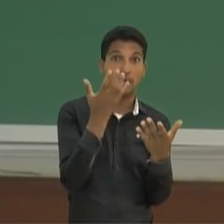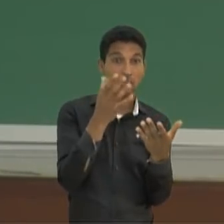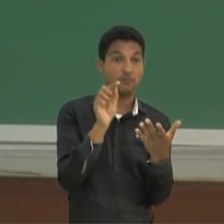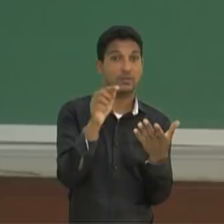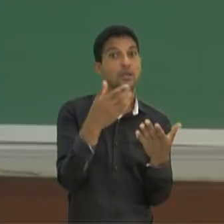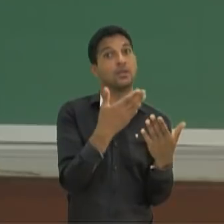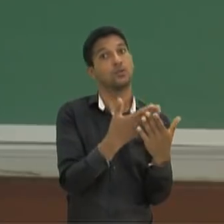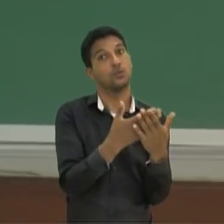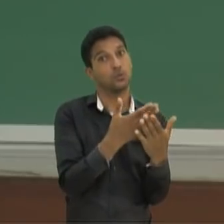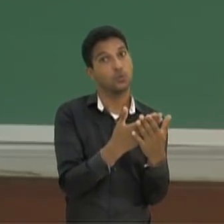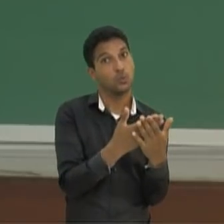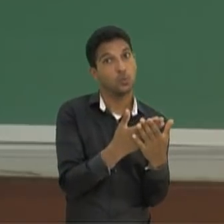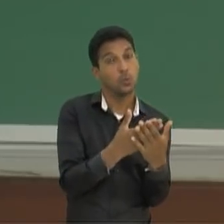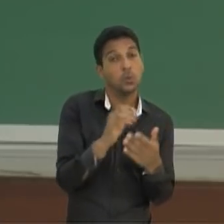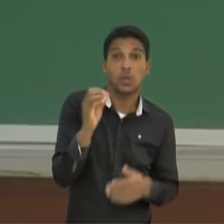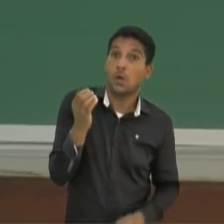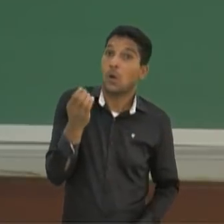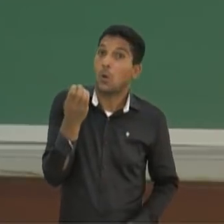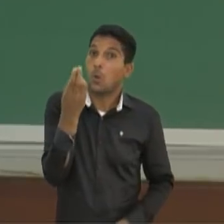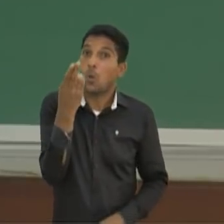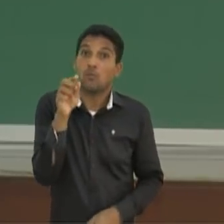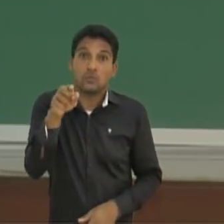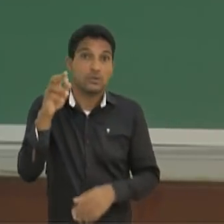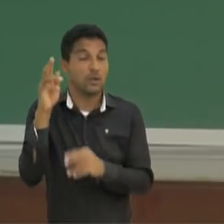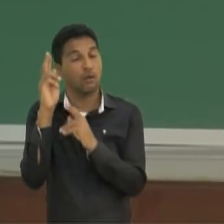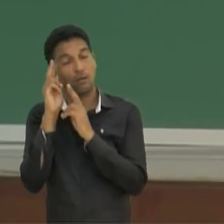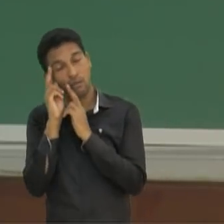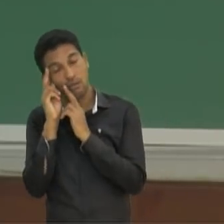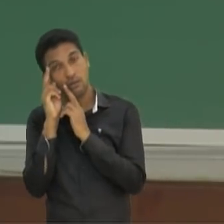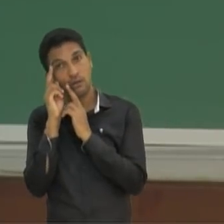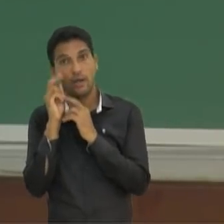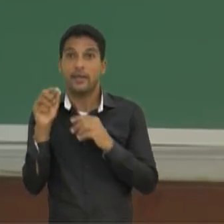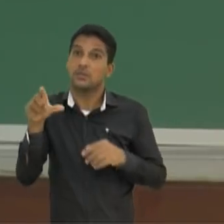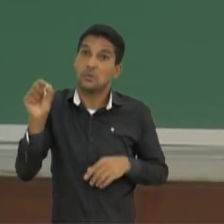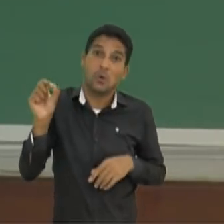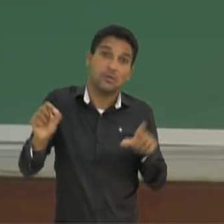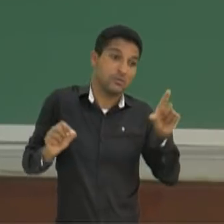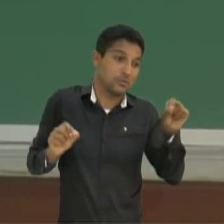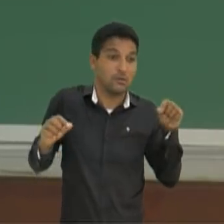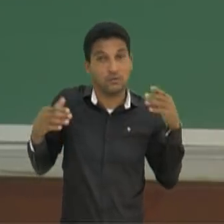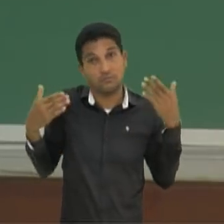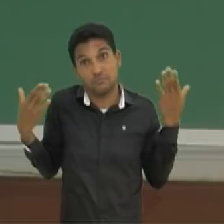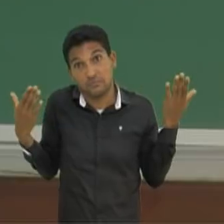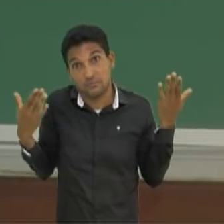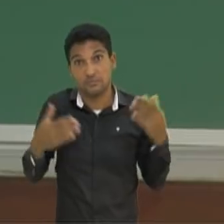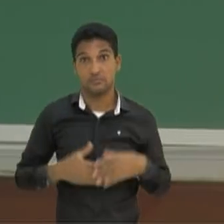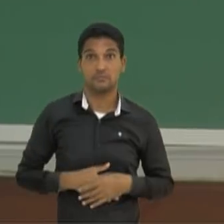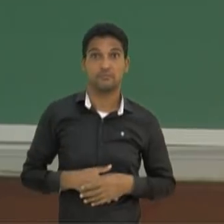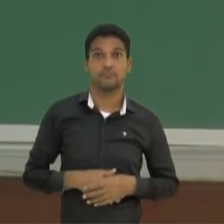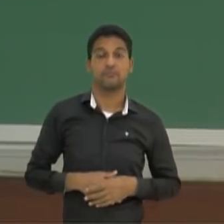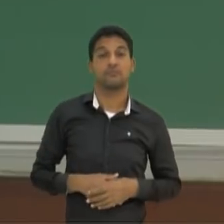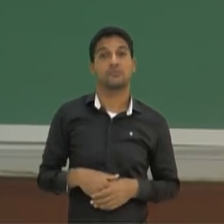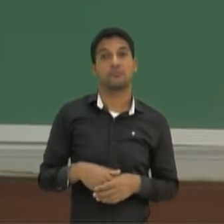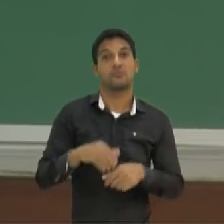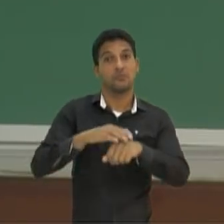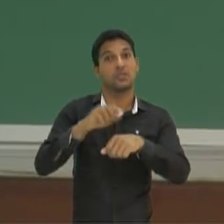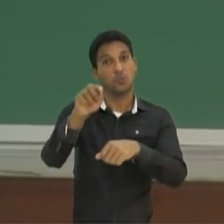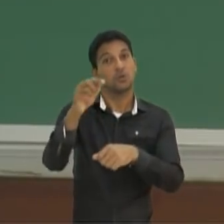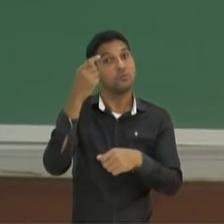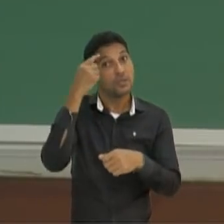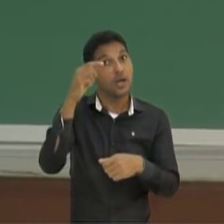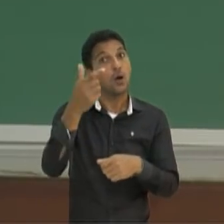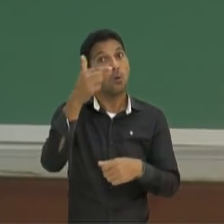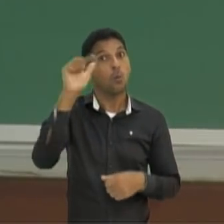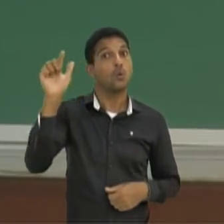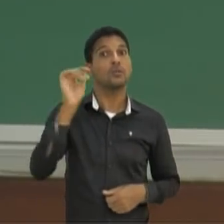sentido, quer você durma. Então, você tem que fazer uma escolha, Eu não sei se vocês têm algum outro exemplo melhor, mas se